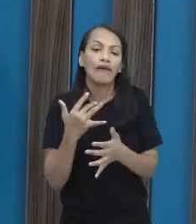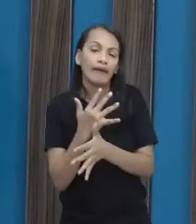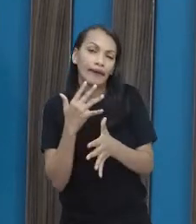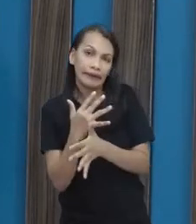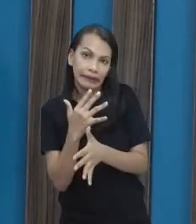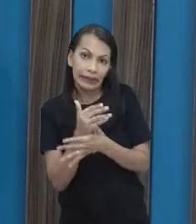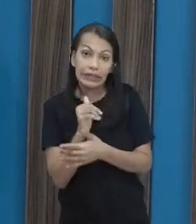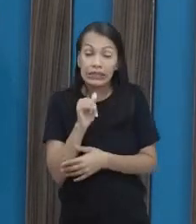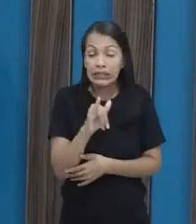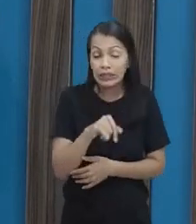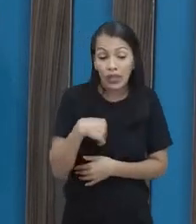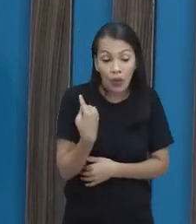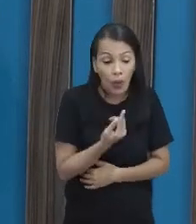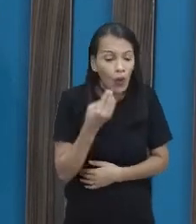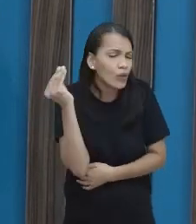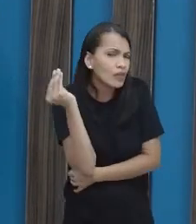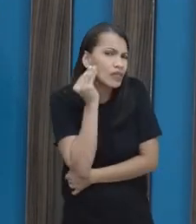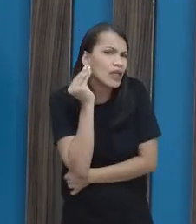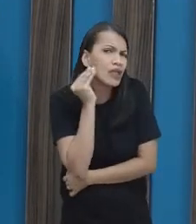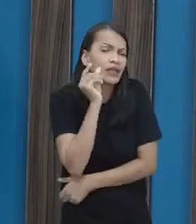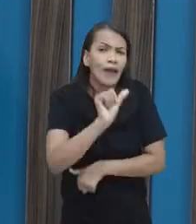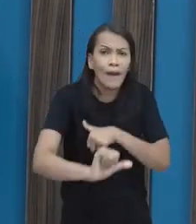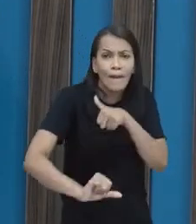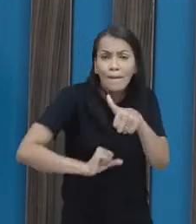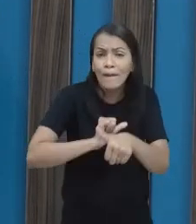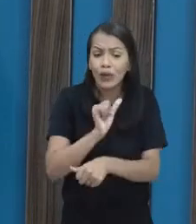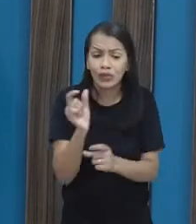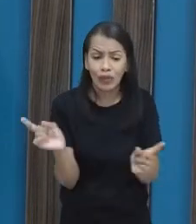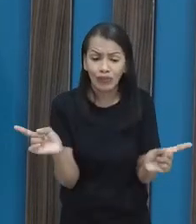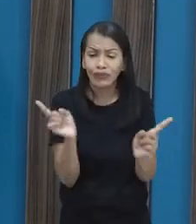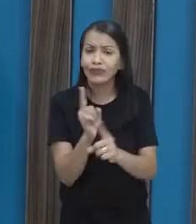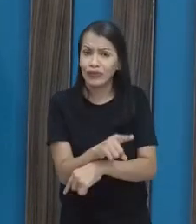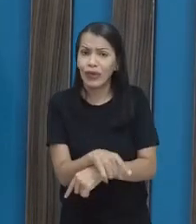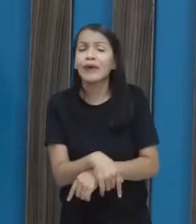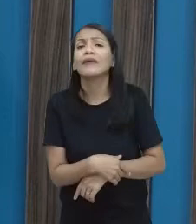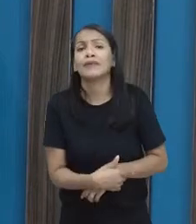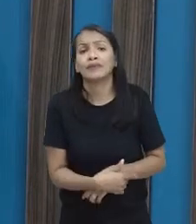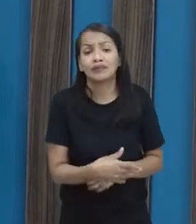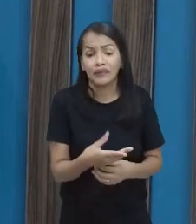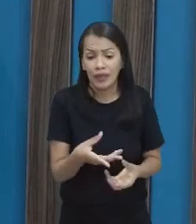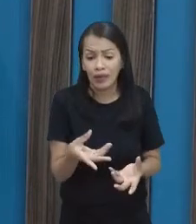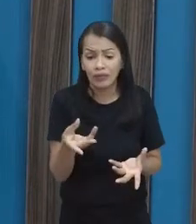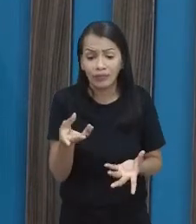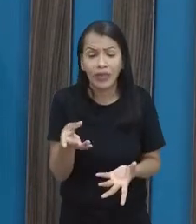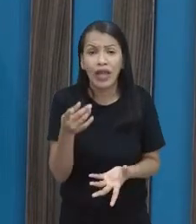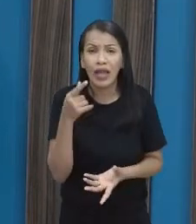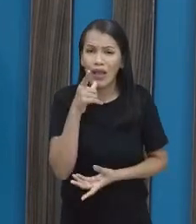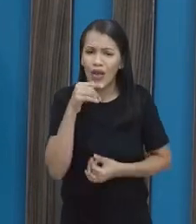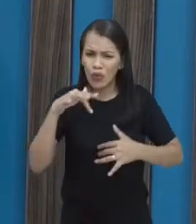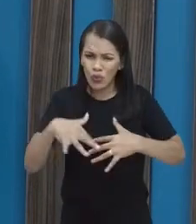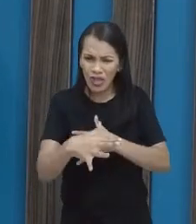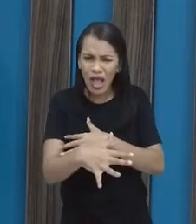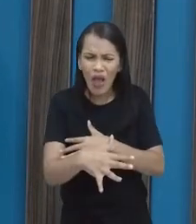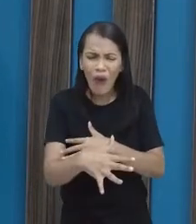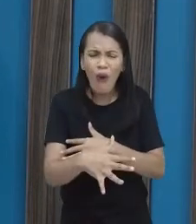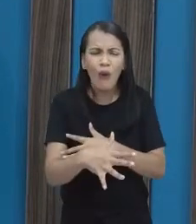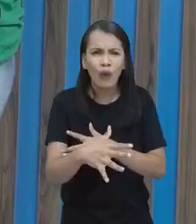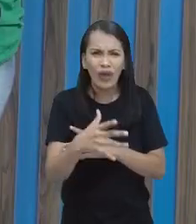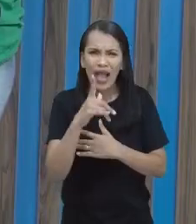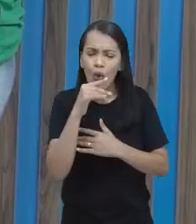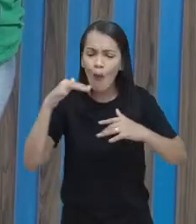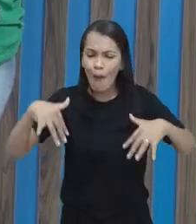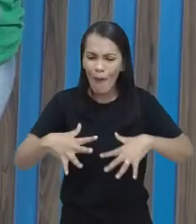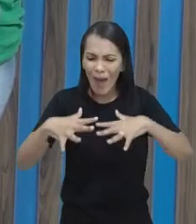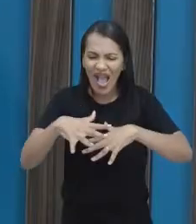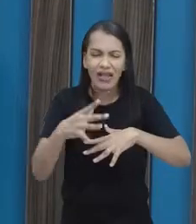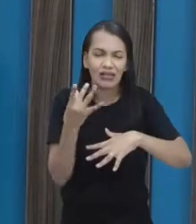se o homem tentar, né, fazer o inverso, né, tirar o sal da água, é muito caro. Então a gente vai estar diante também